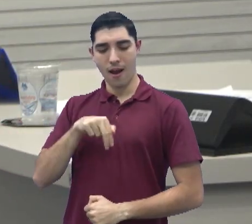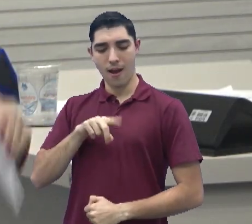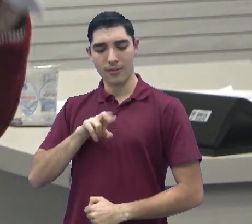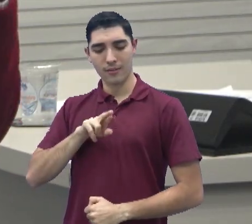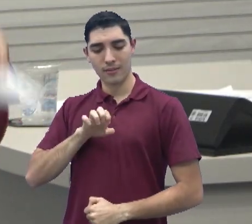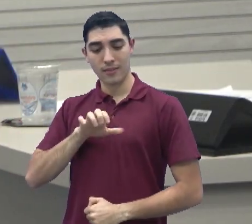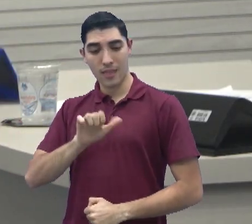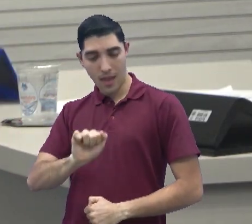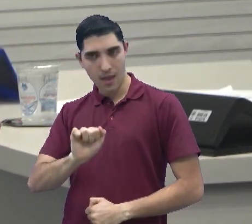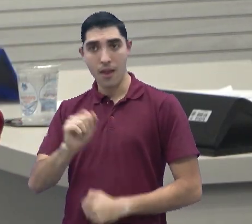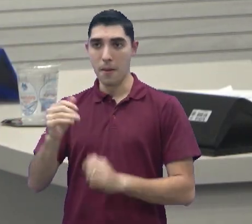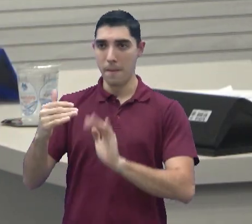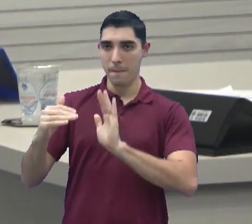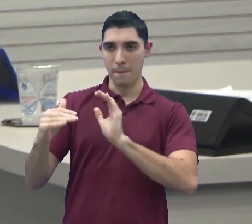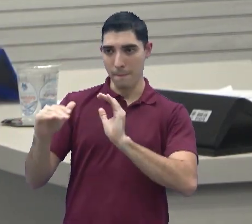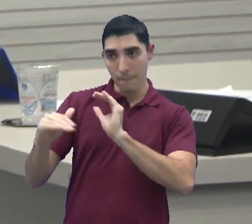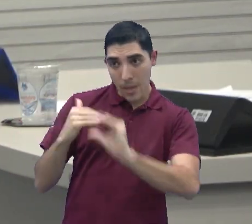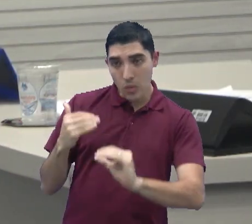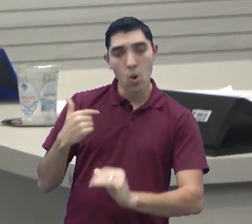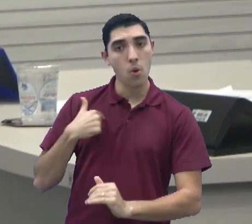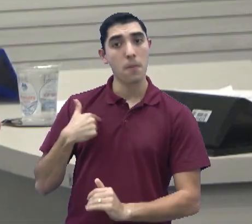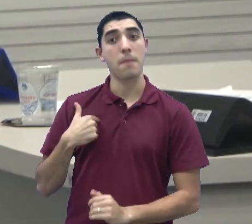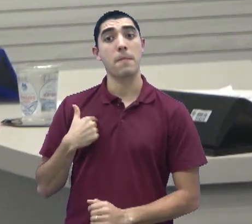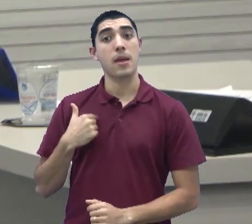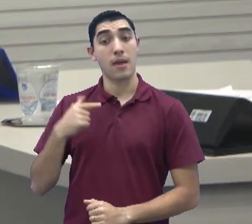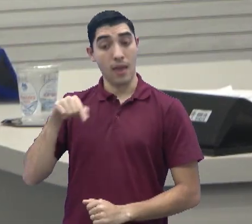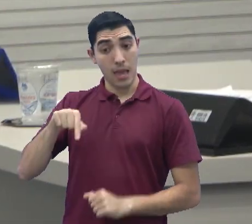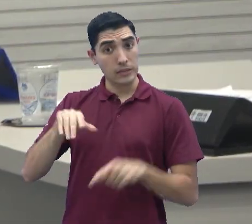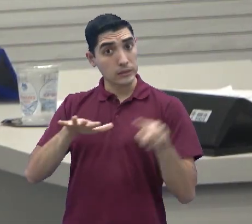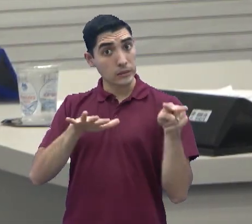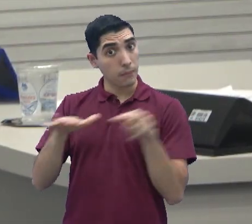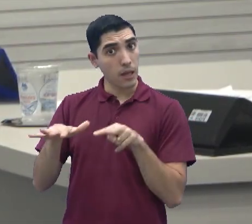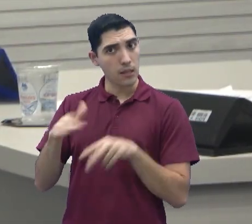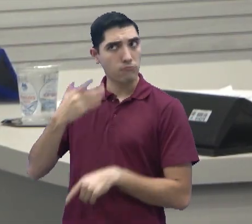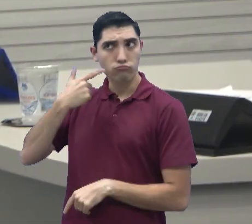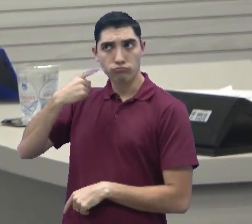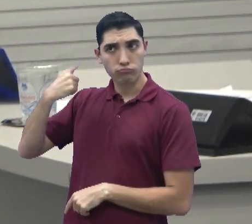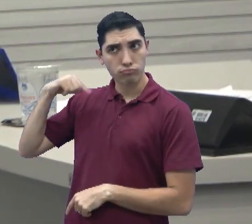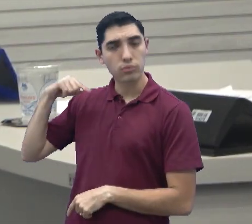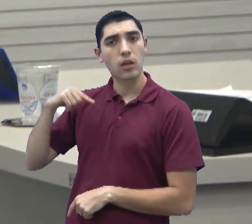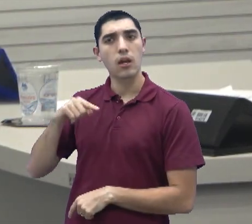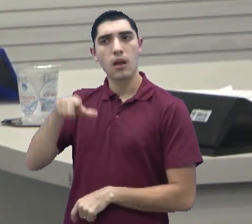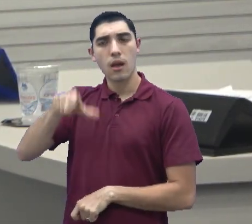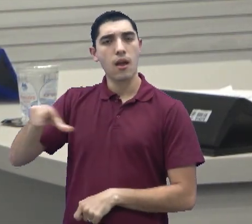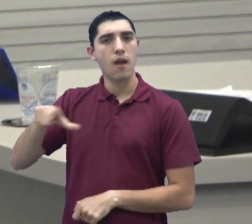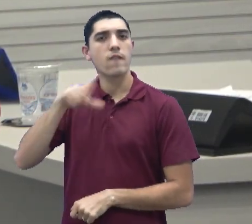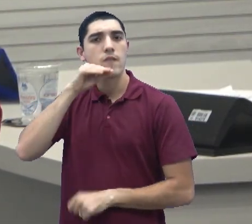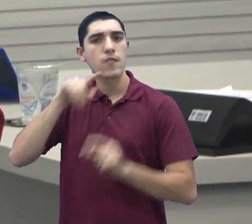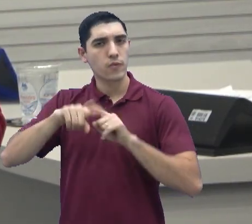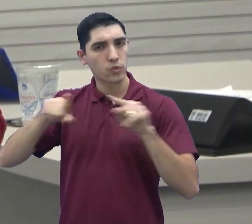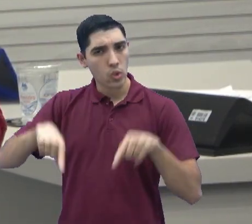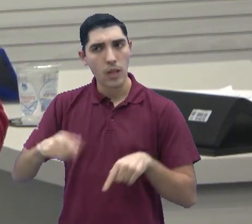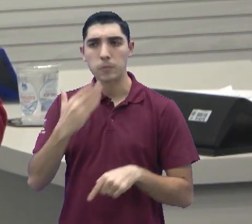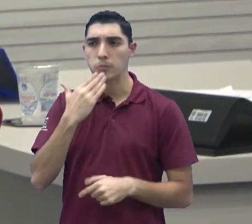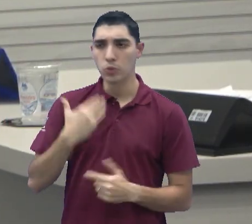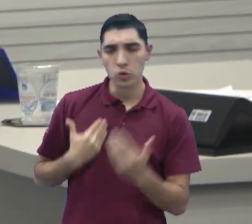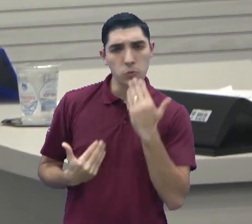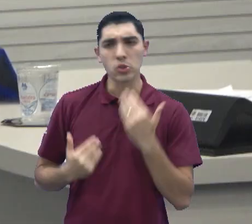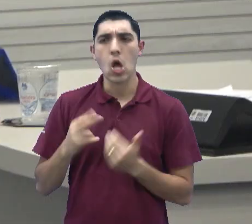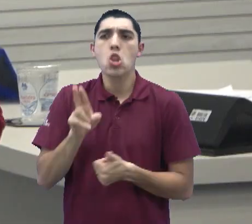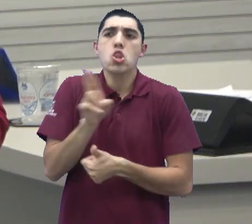cumprimento todos, mas eu recebi essa semana no gabinete algumas colegas agentes de saúde que até pediram para não falar o